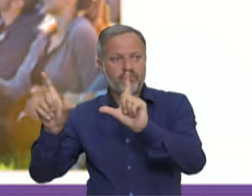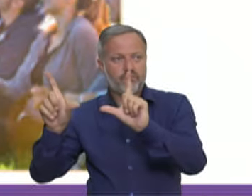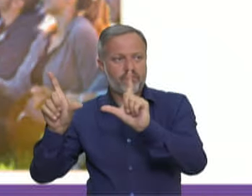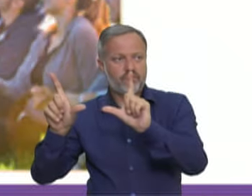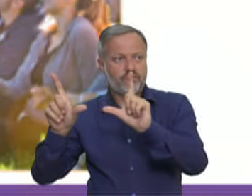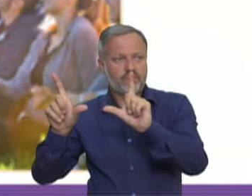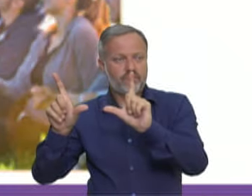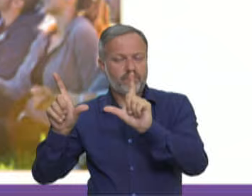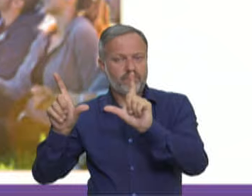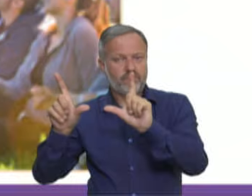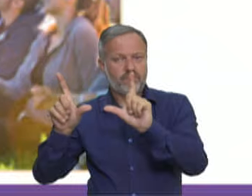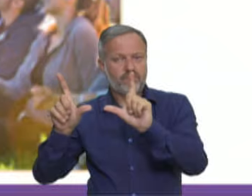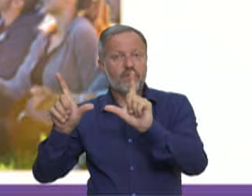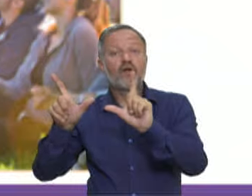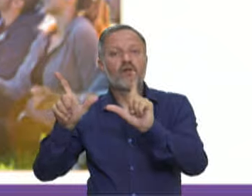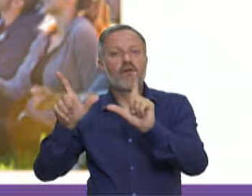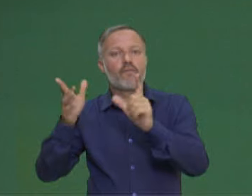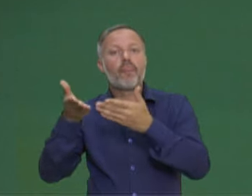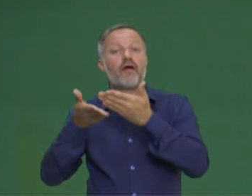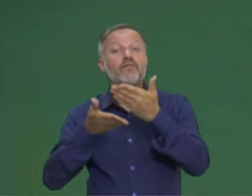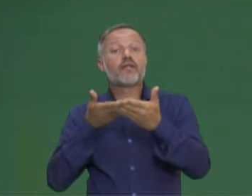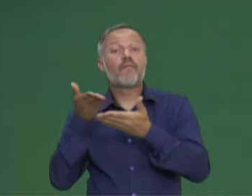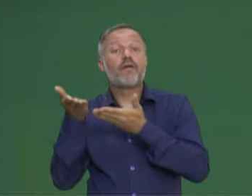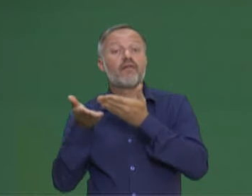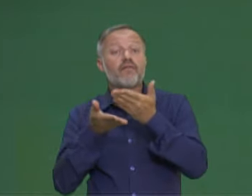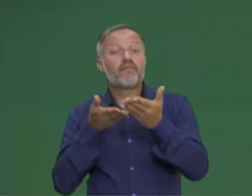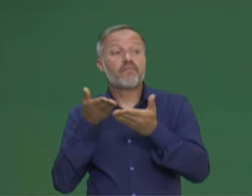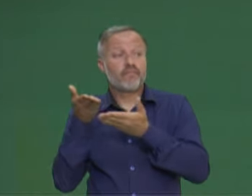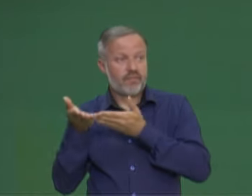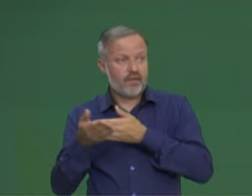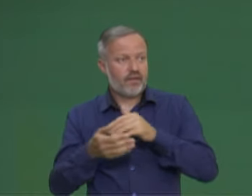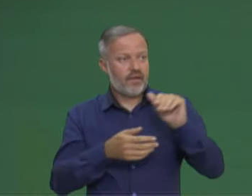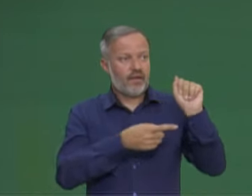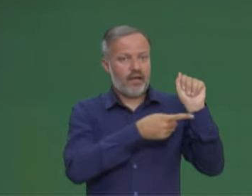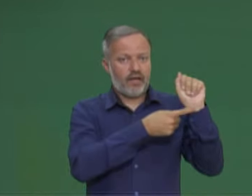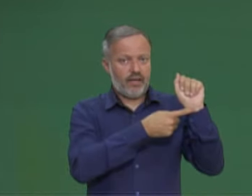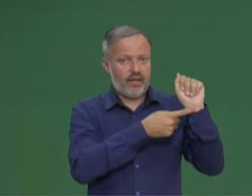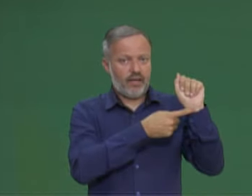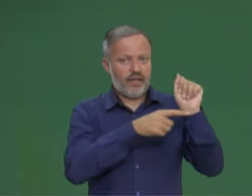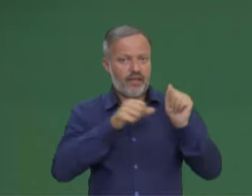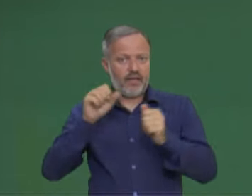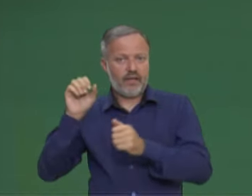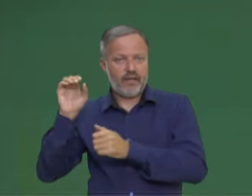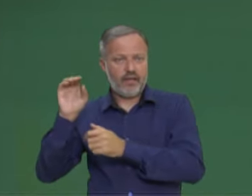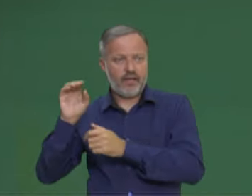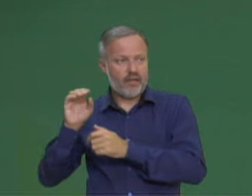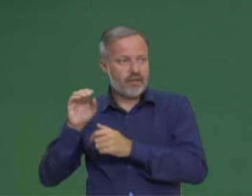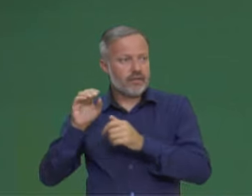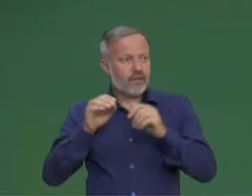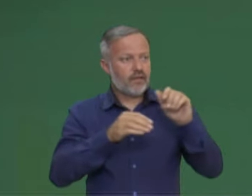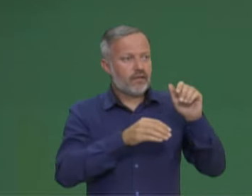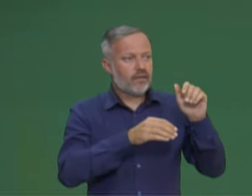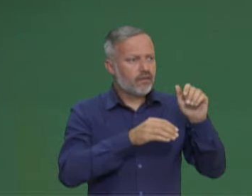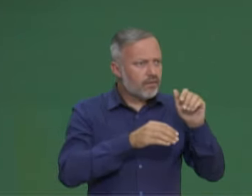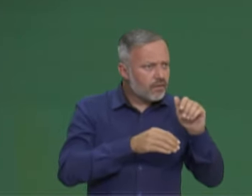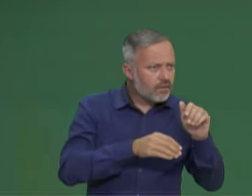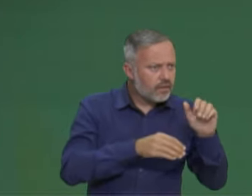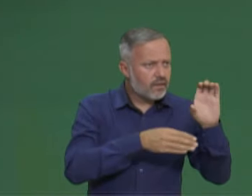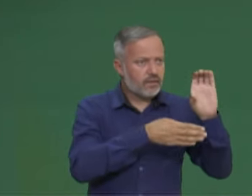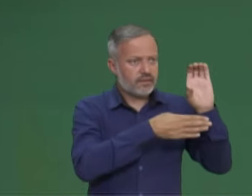tratamento e justifique. Então, eu tenho a imagem B e a imagem C. Você vai me dizer se é formal ou informal e por que